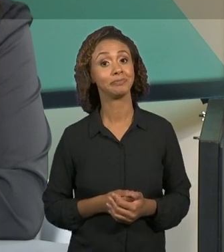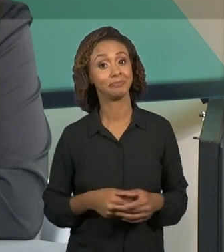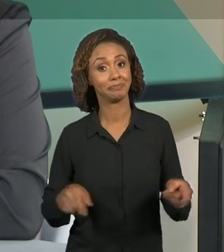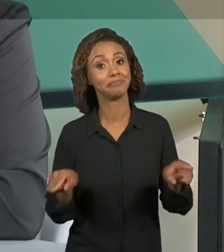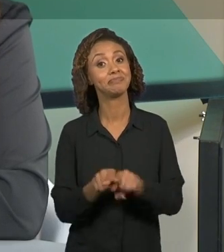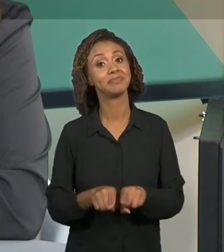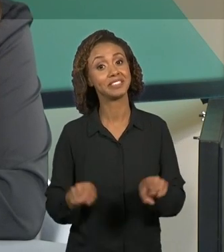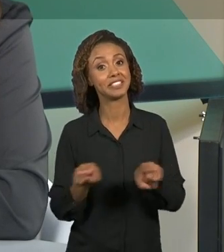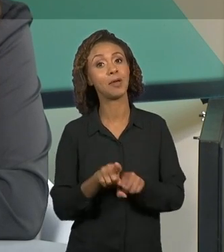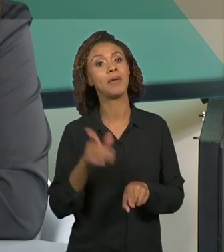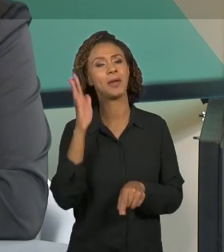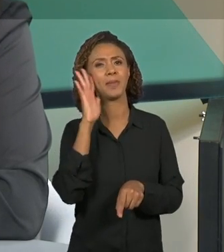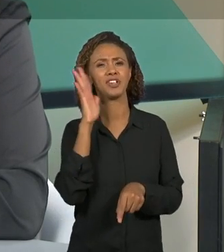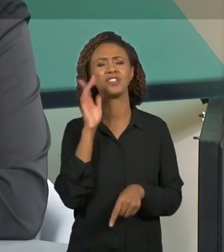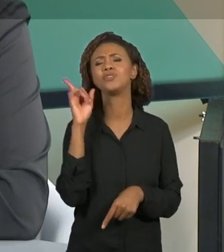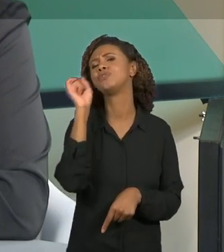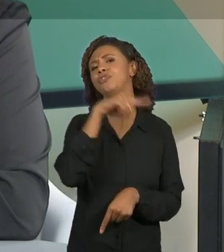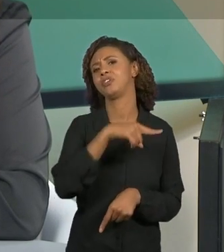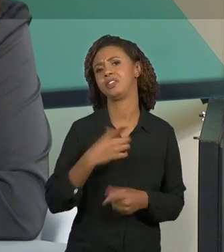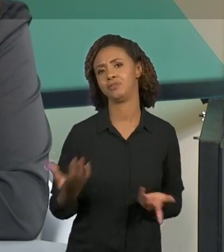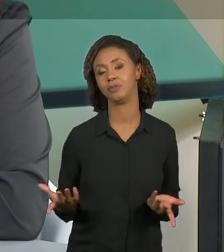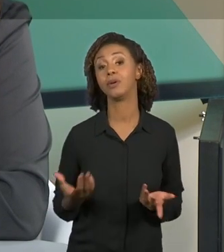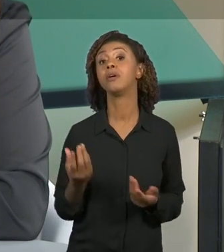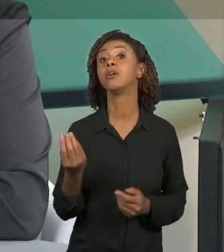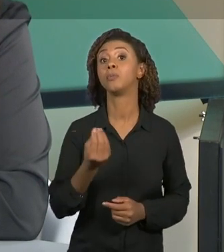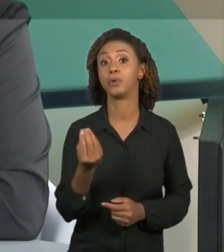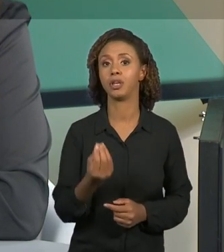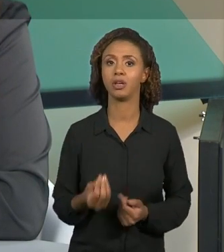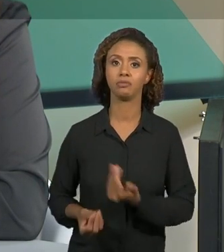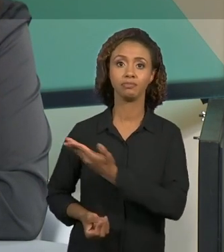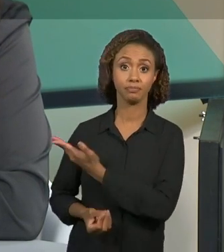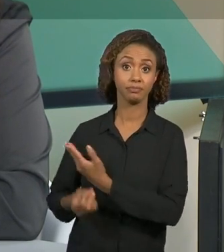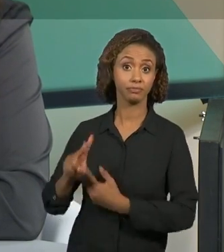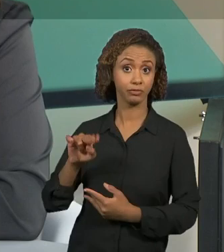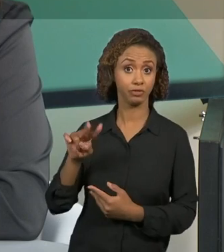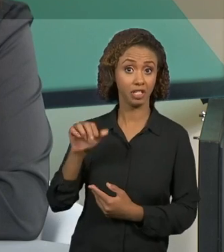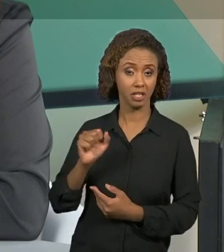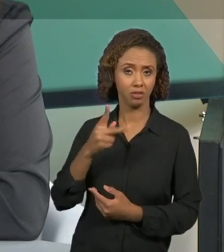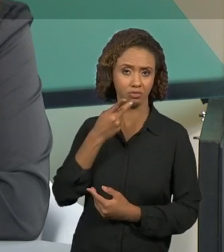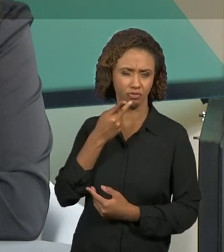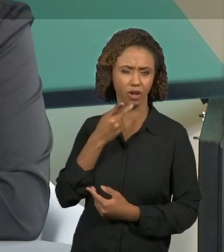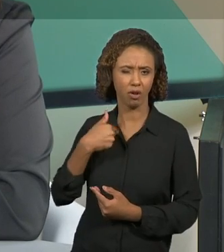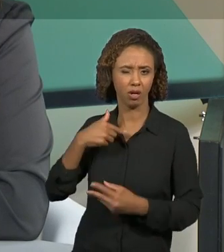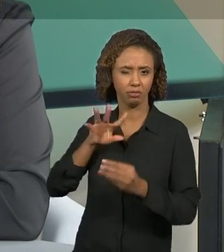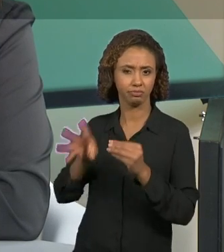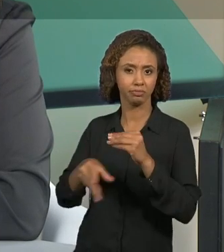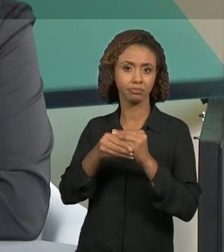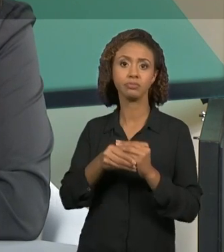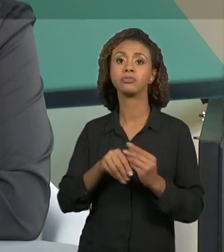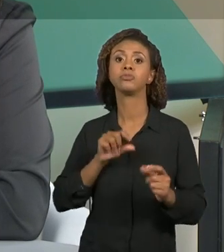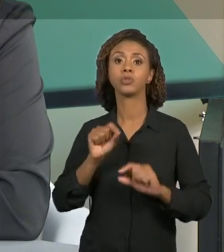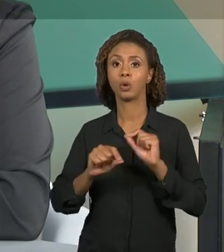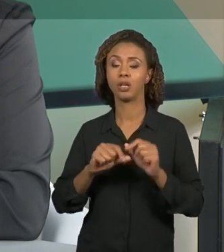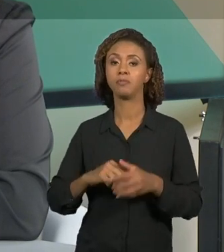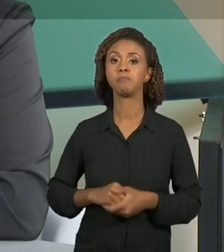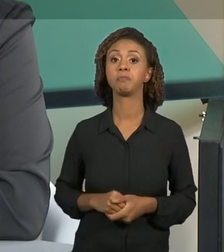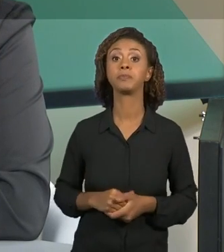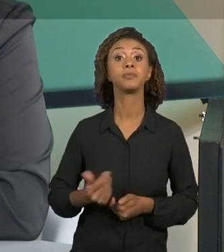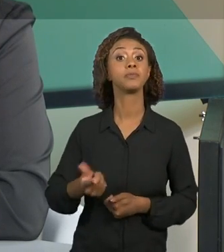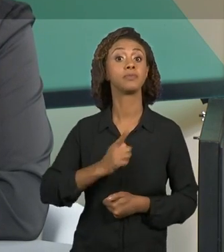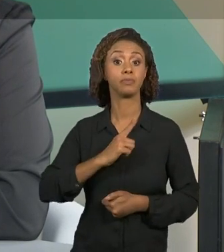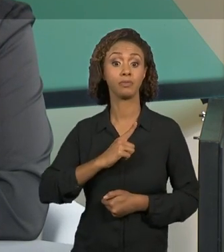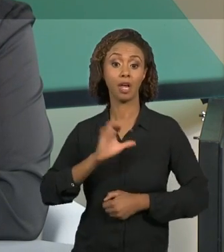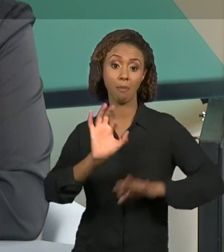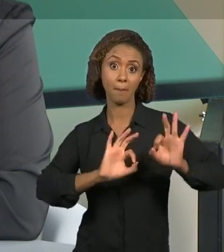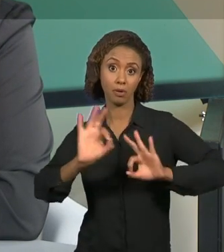que sim tá é vai ser complicado desde que se acontecer mas a ver e conforme o vinícius falou só para complementar tá você vai ter os